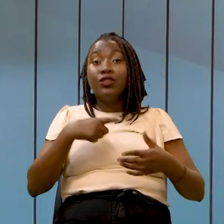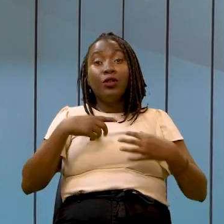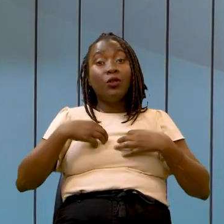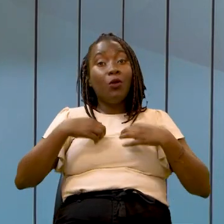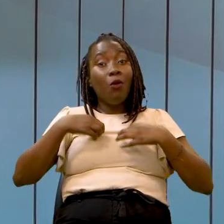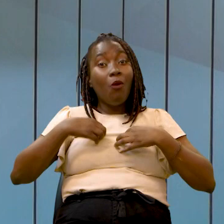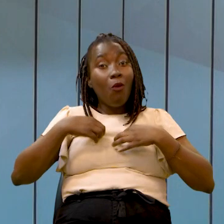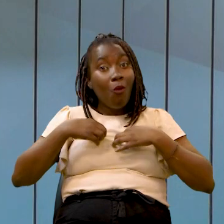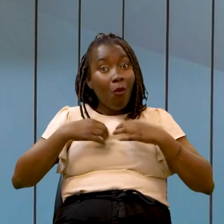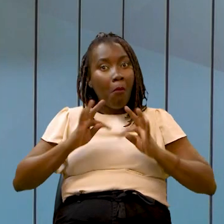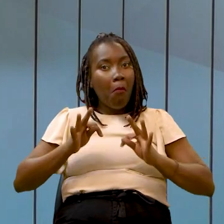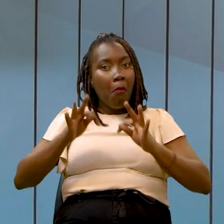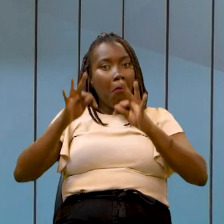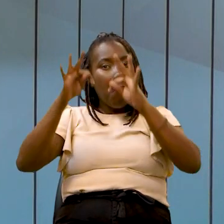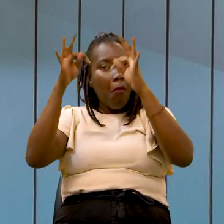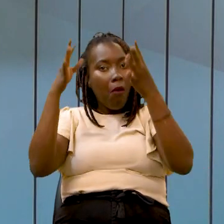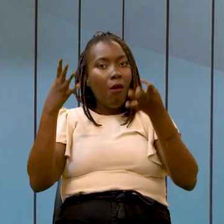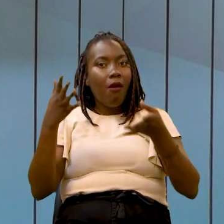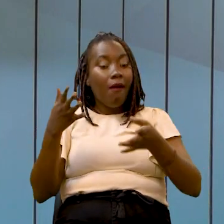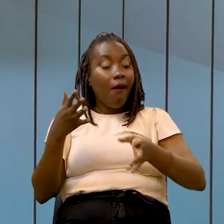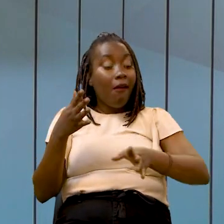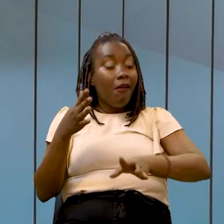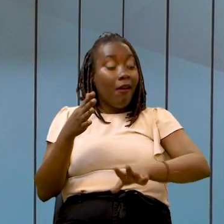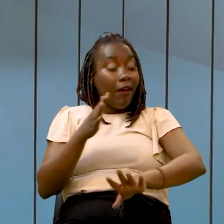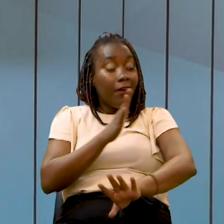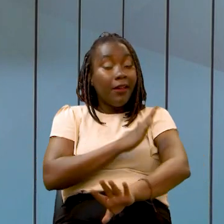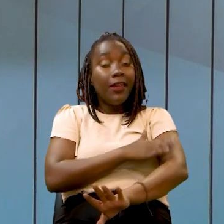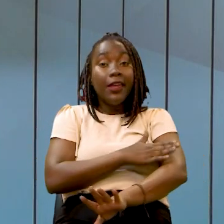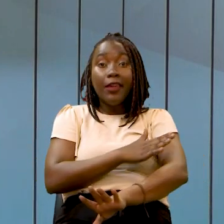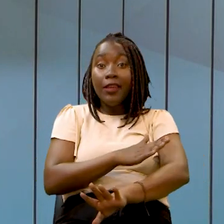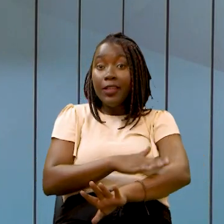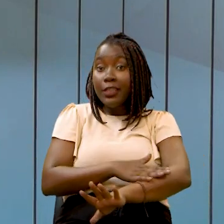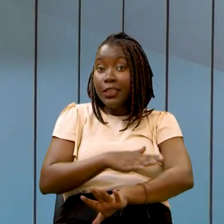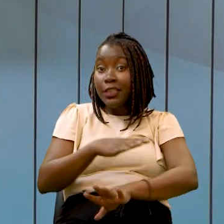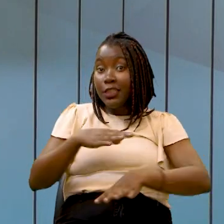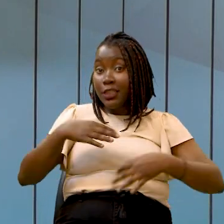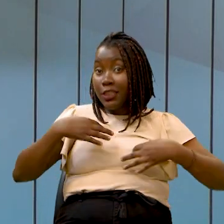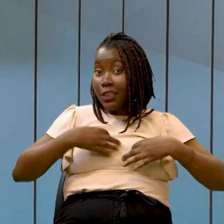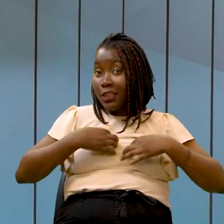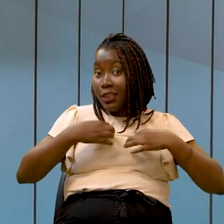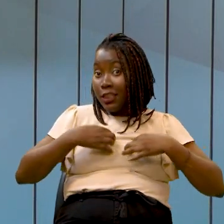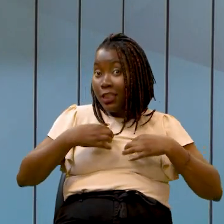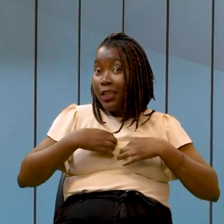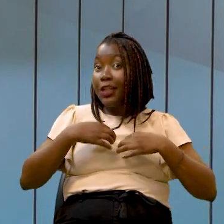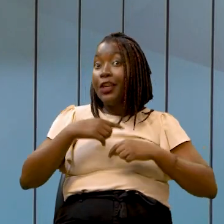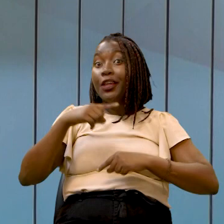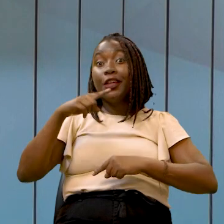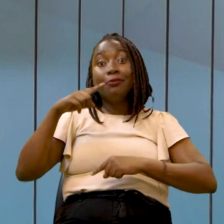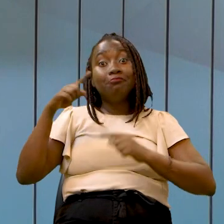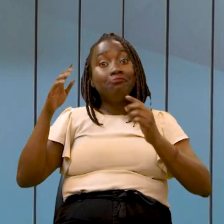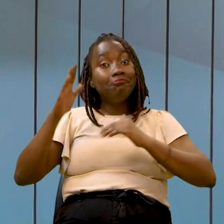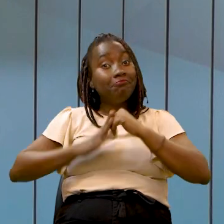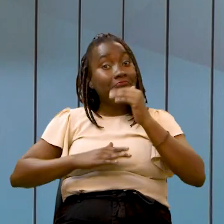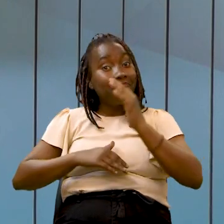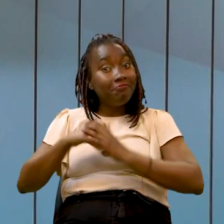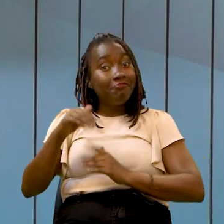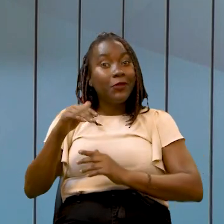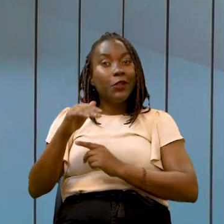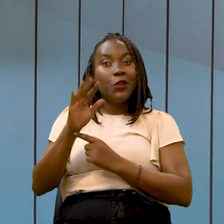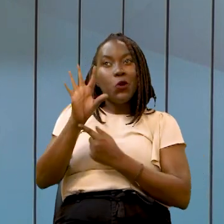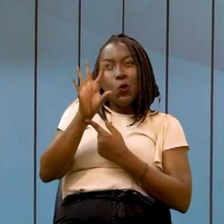existem roupas com tecidos tecnológicos, né? Esses tecidos também têm a propriedade